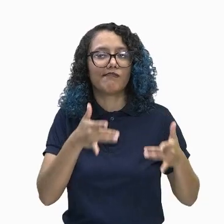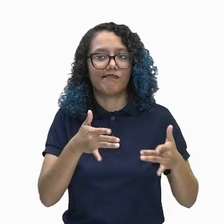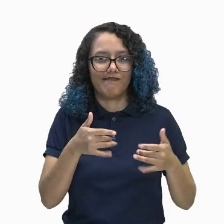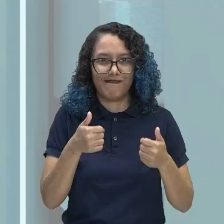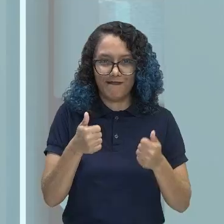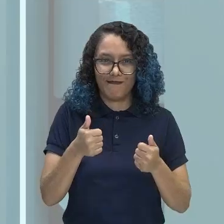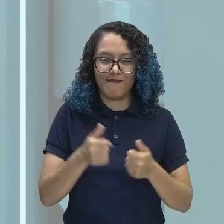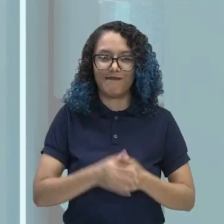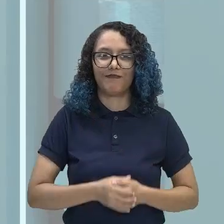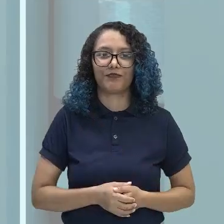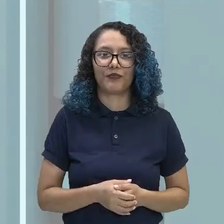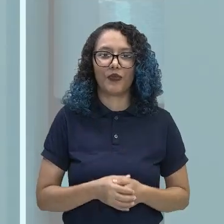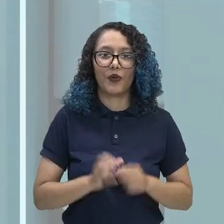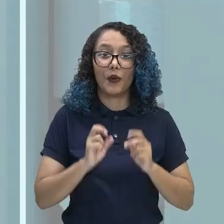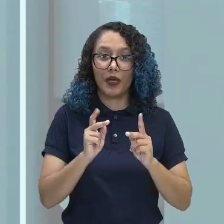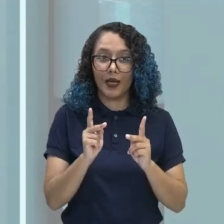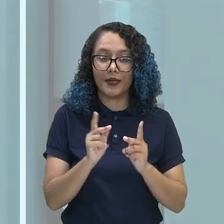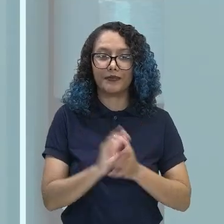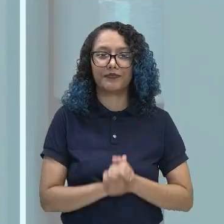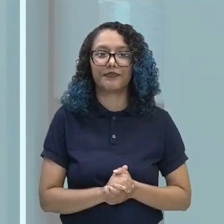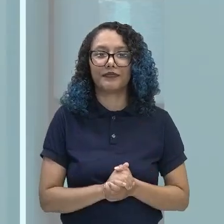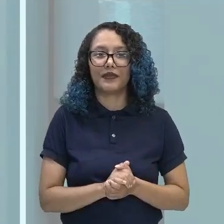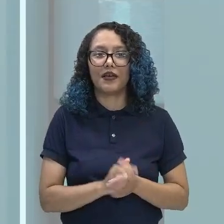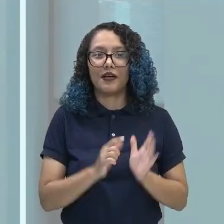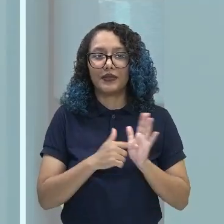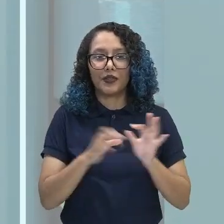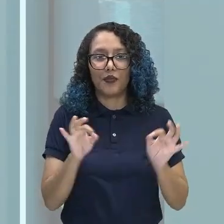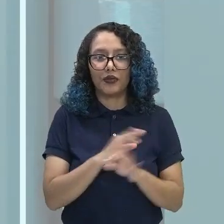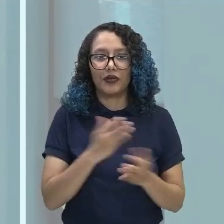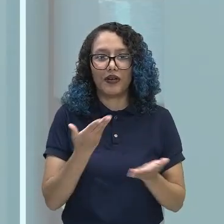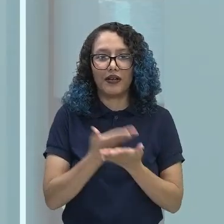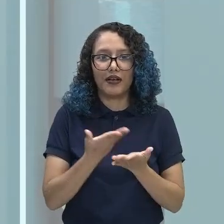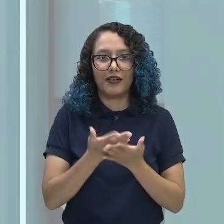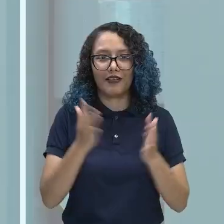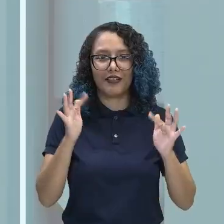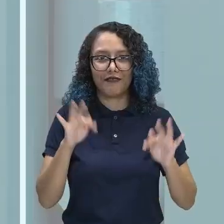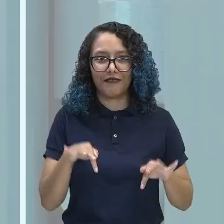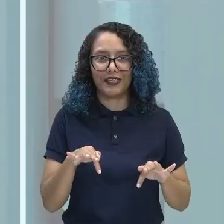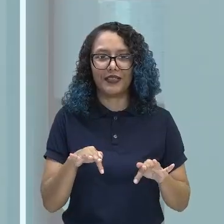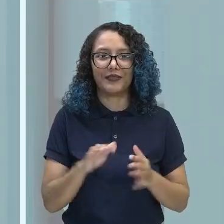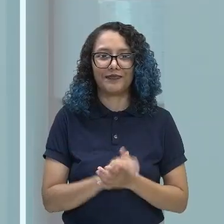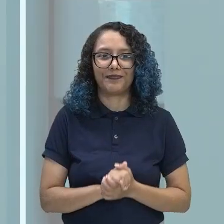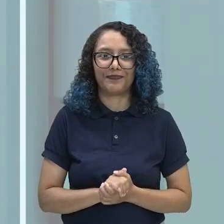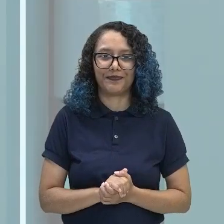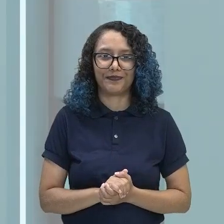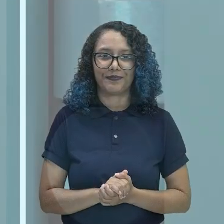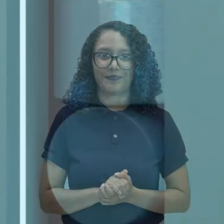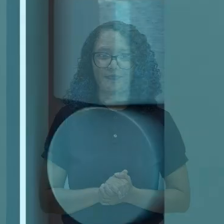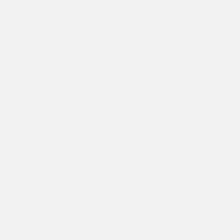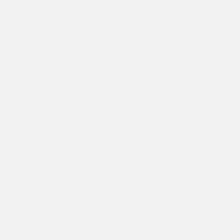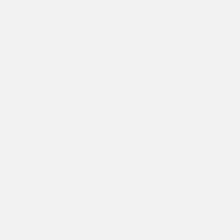Ok, gente? Então, dito tudo isso, vamos finalizar o nosso momento de revisão aqui.